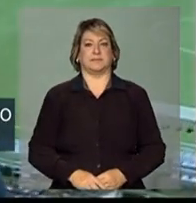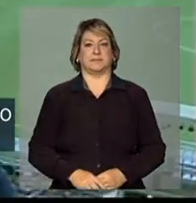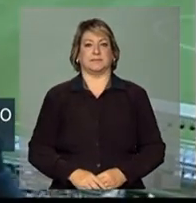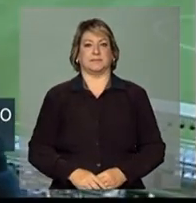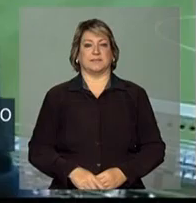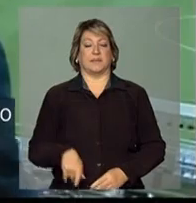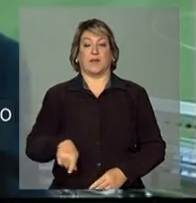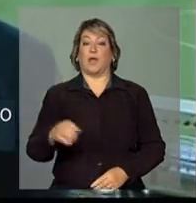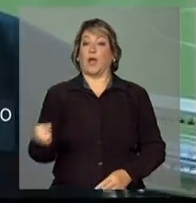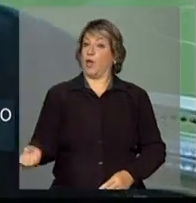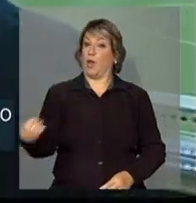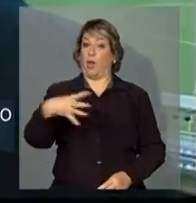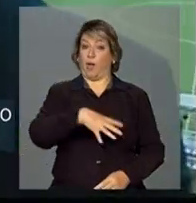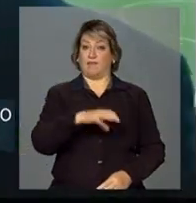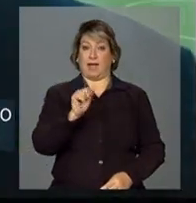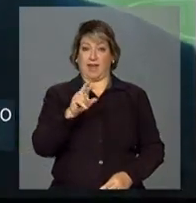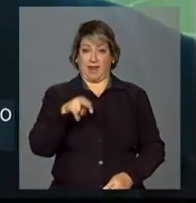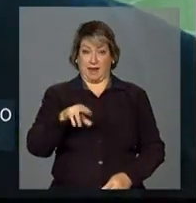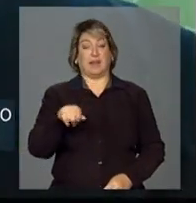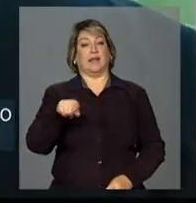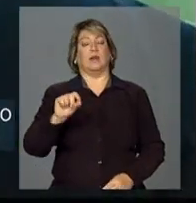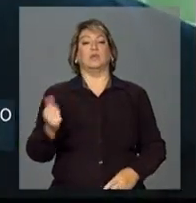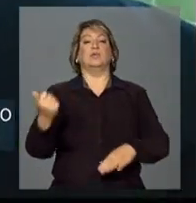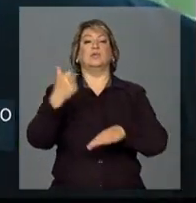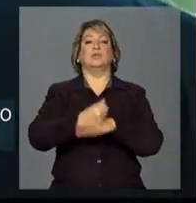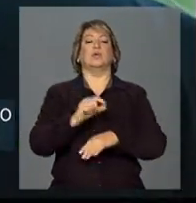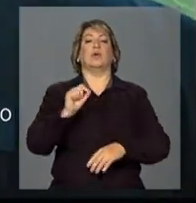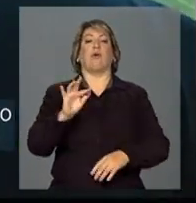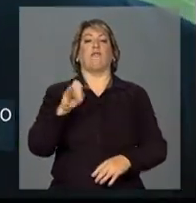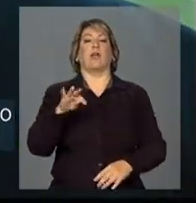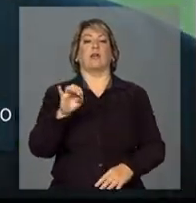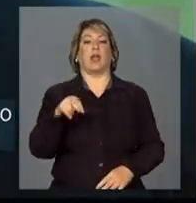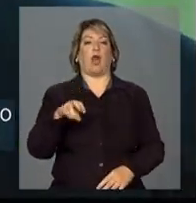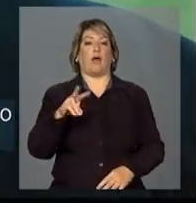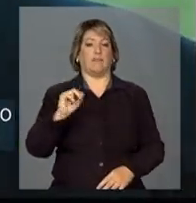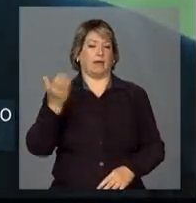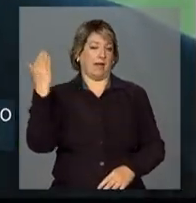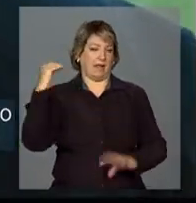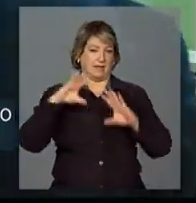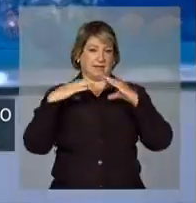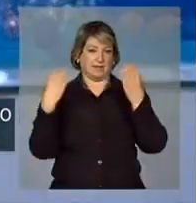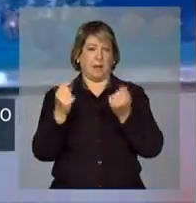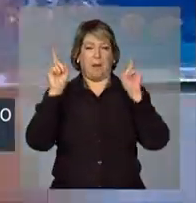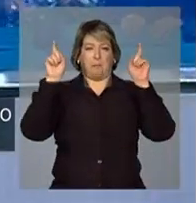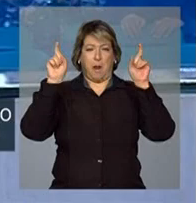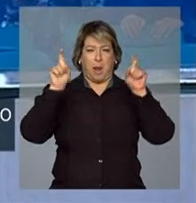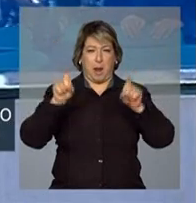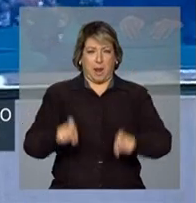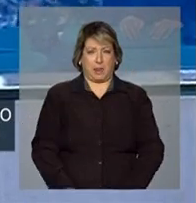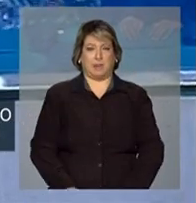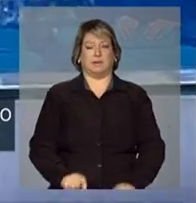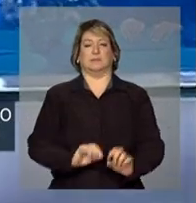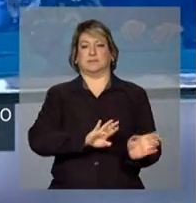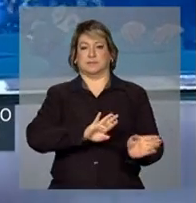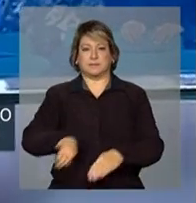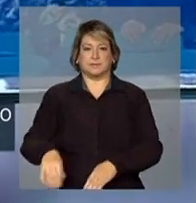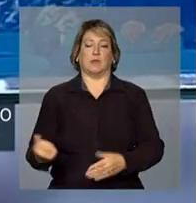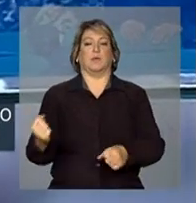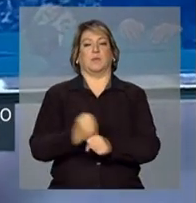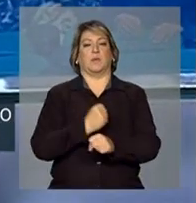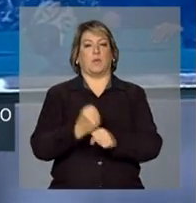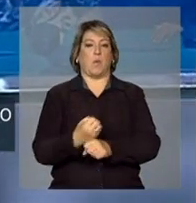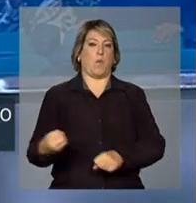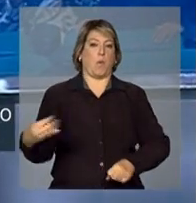A nova arena substitui o estádio Fonte Nova, que foi totalmente demolido. Ele